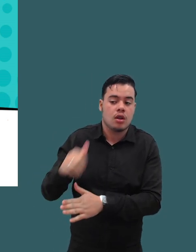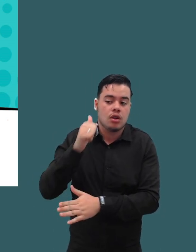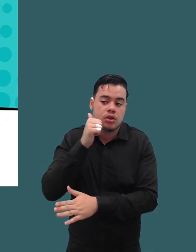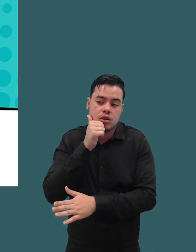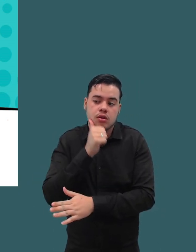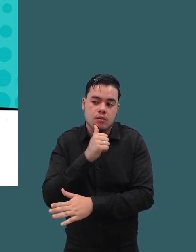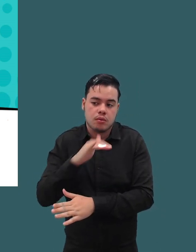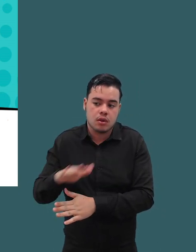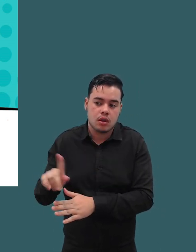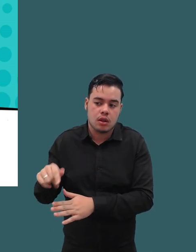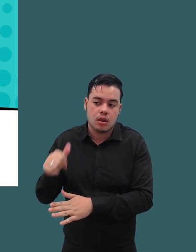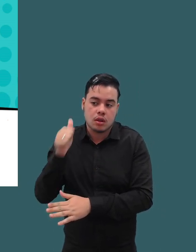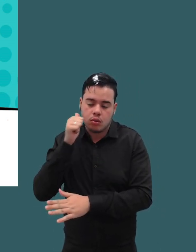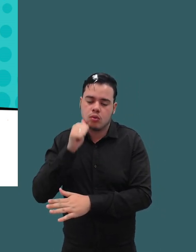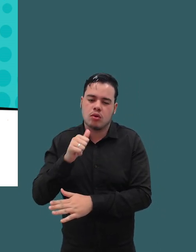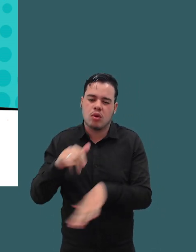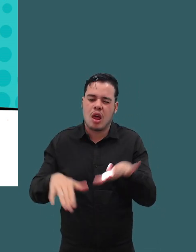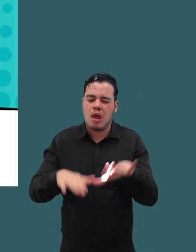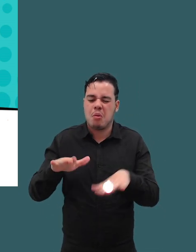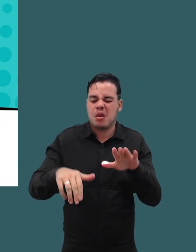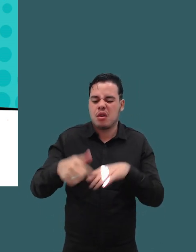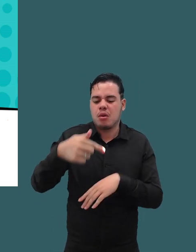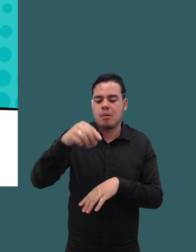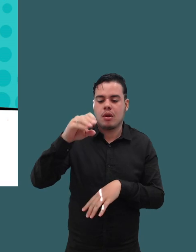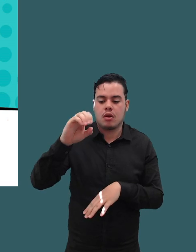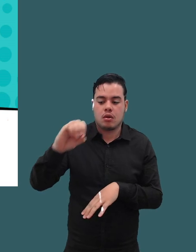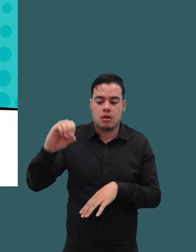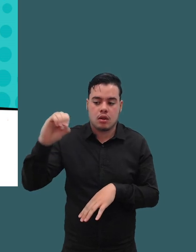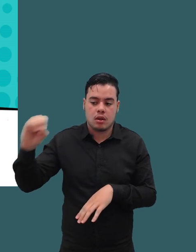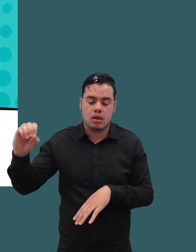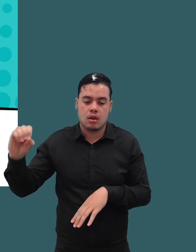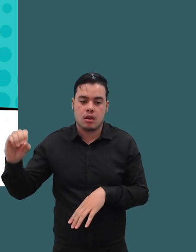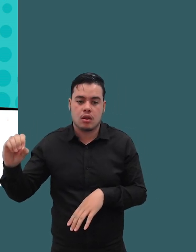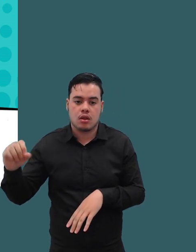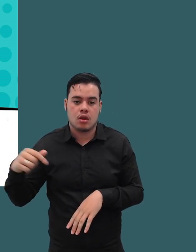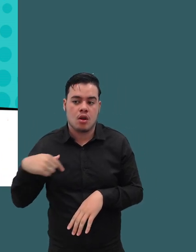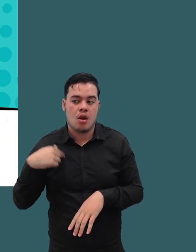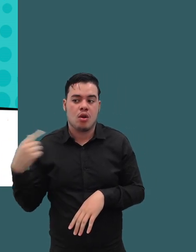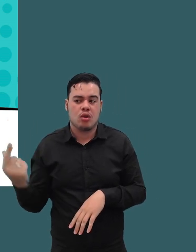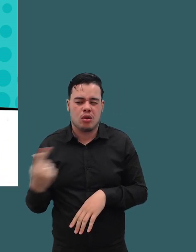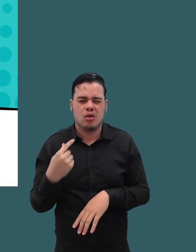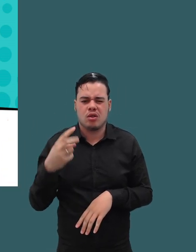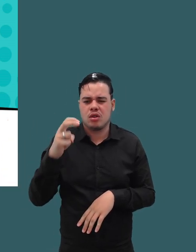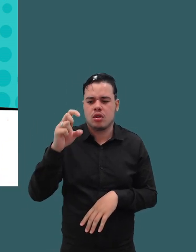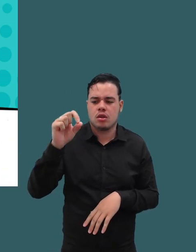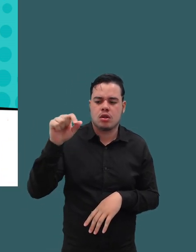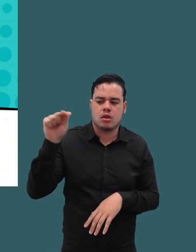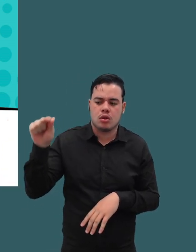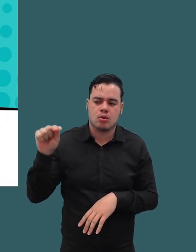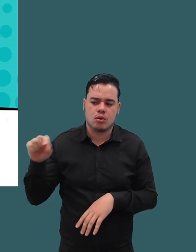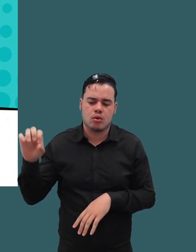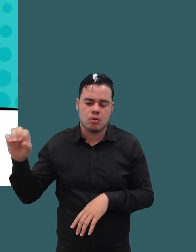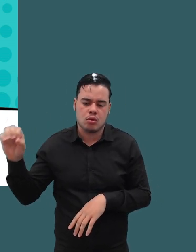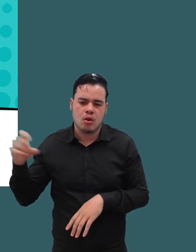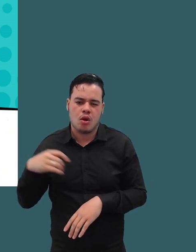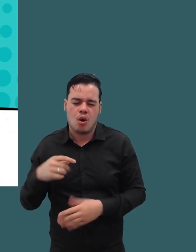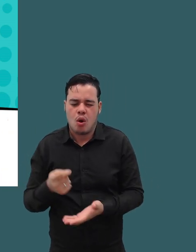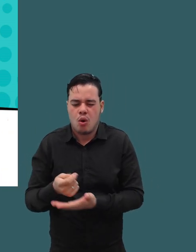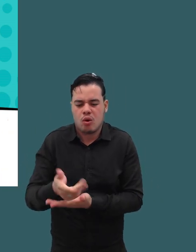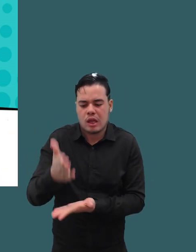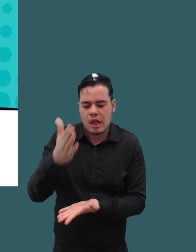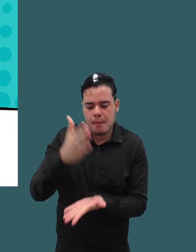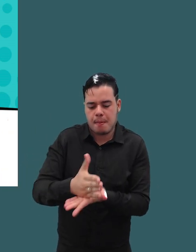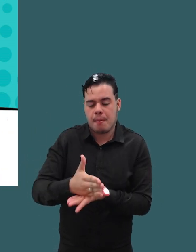700. Então, esses 5 mil, nós somos quase a metade. Esse campo da